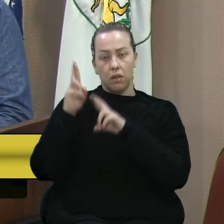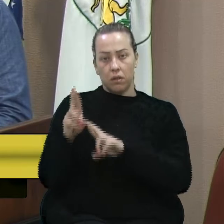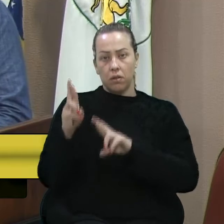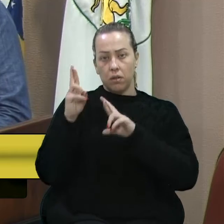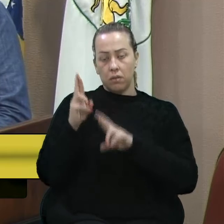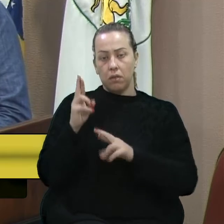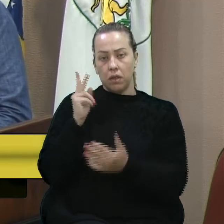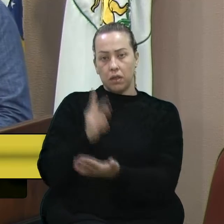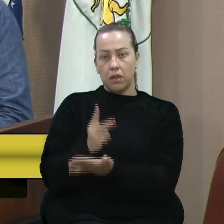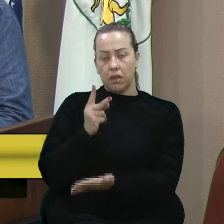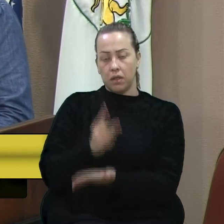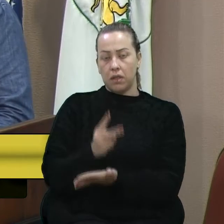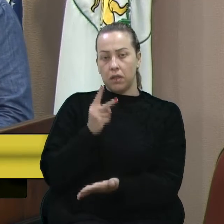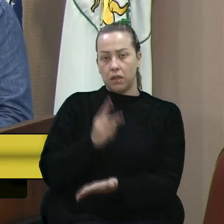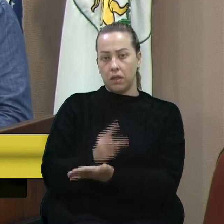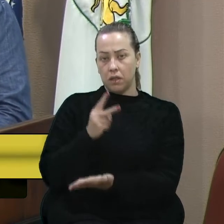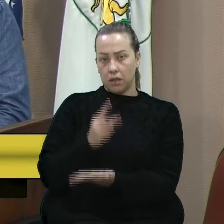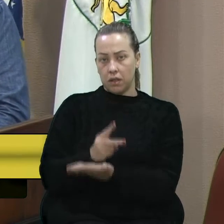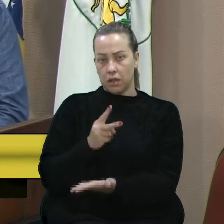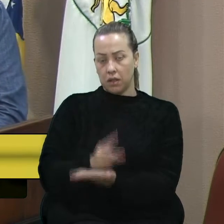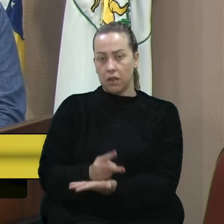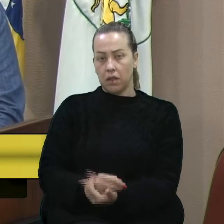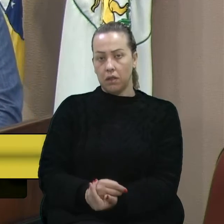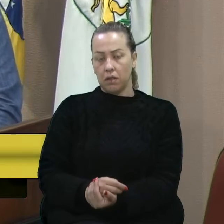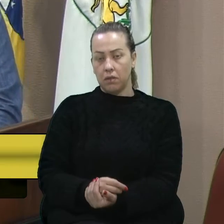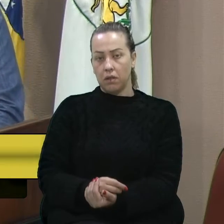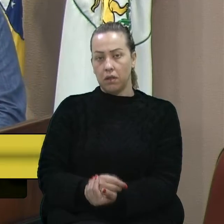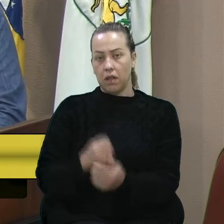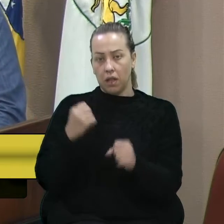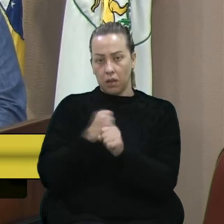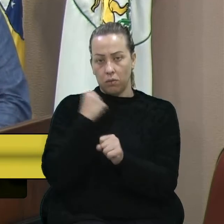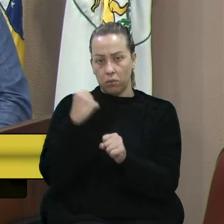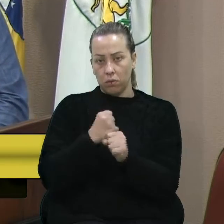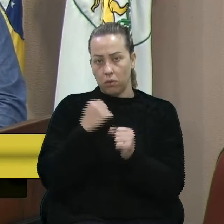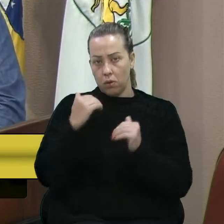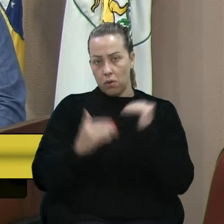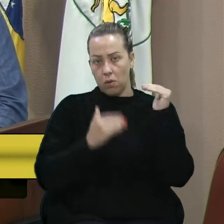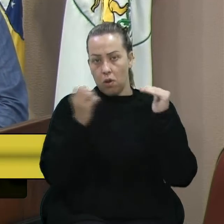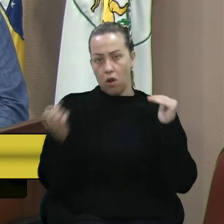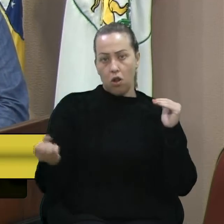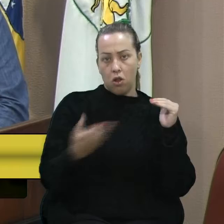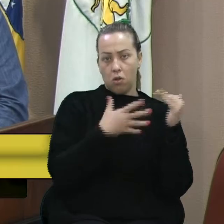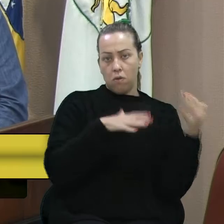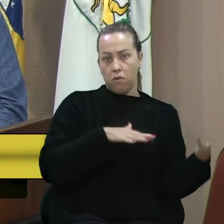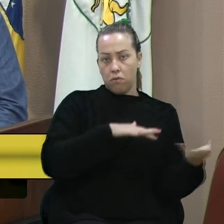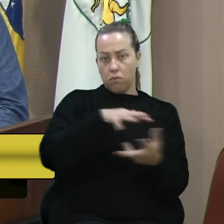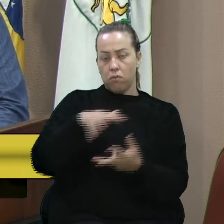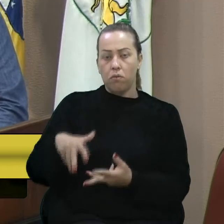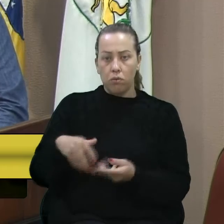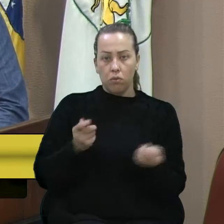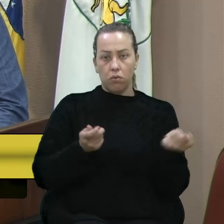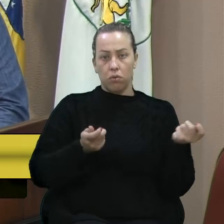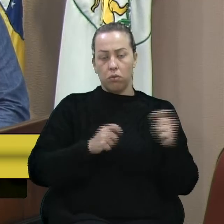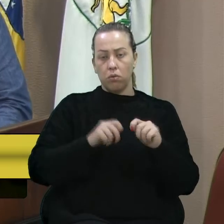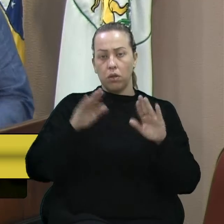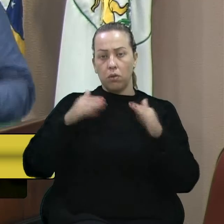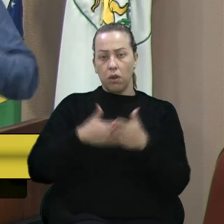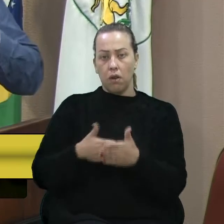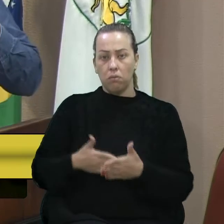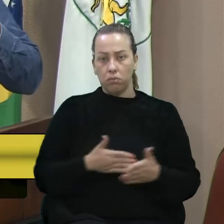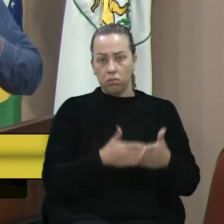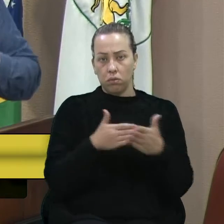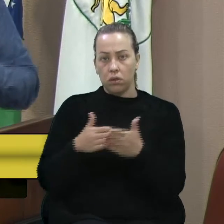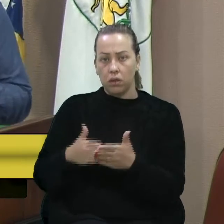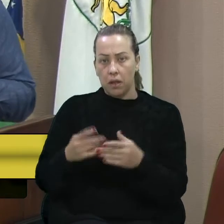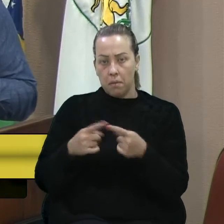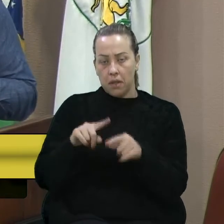que seja baseado, né, na construção de um novo mundo possível, que não nos imobiliza, mas que